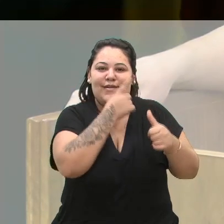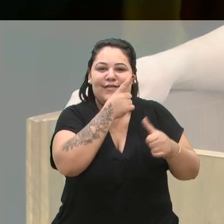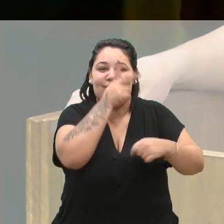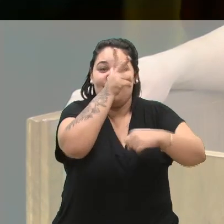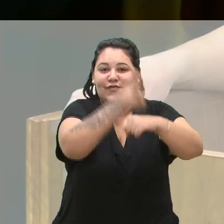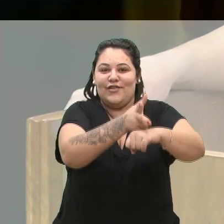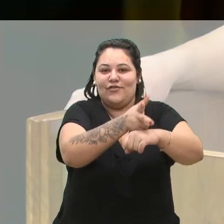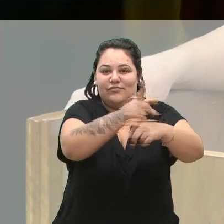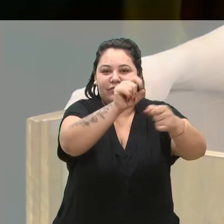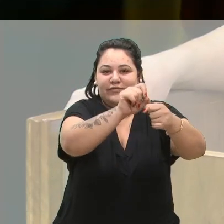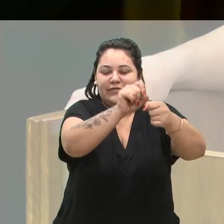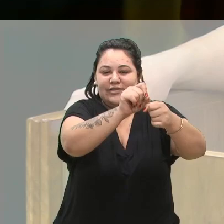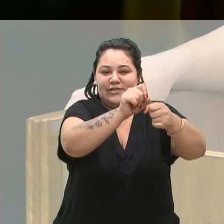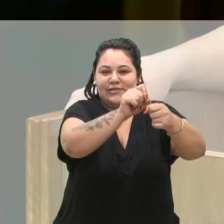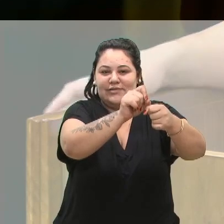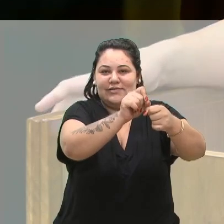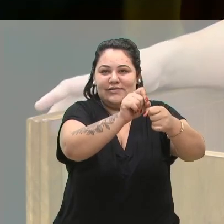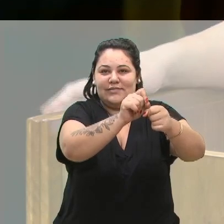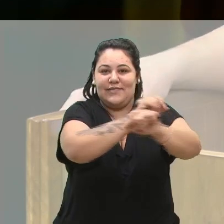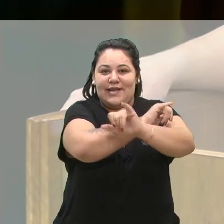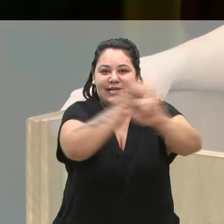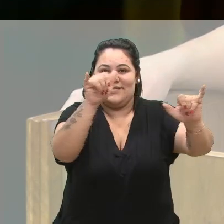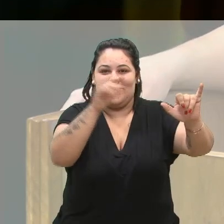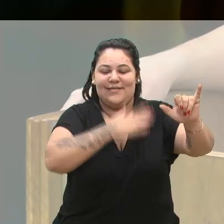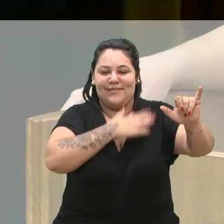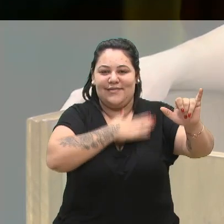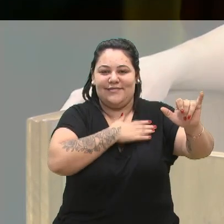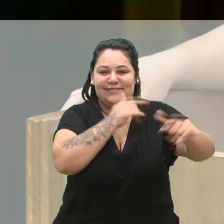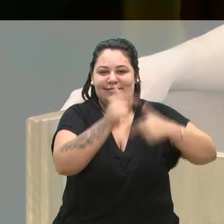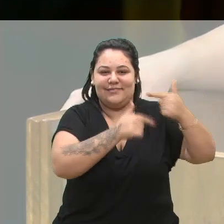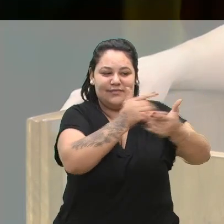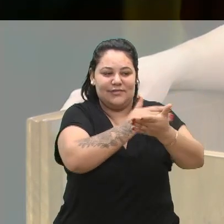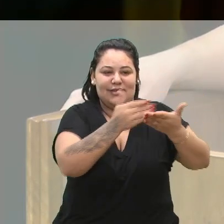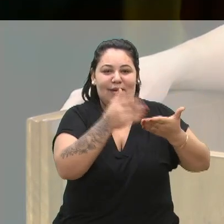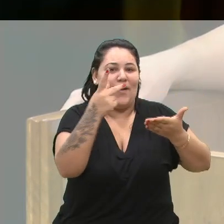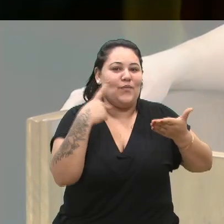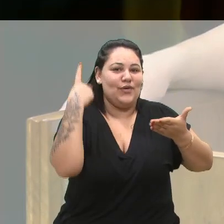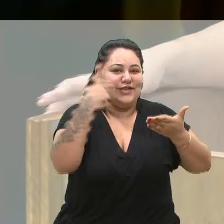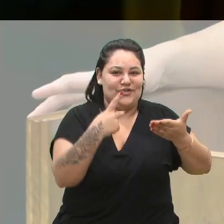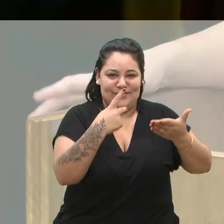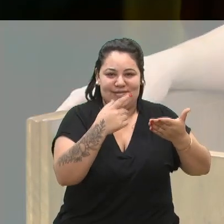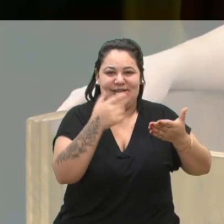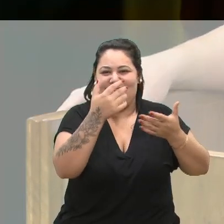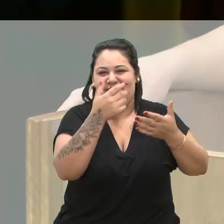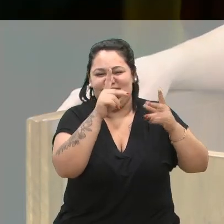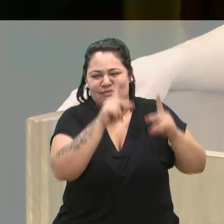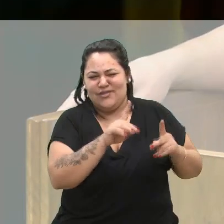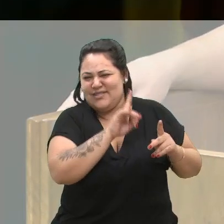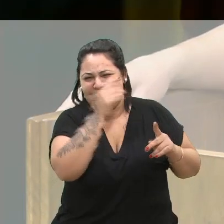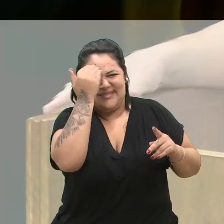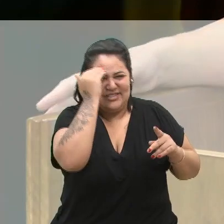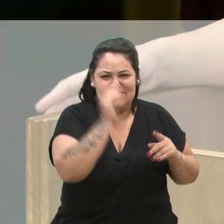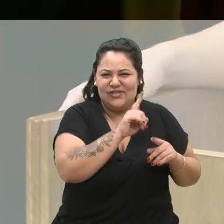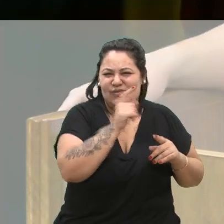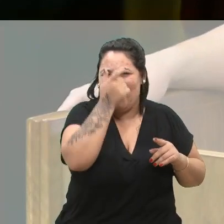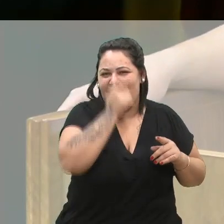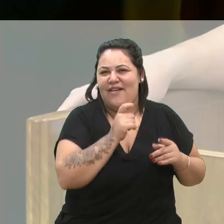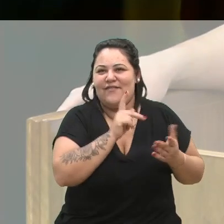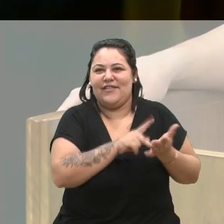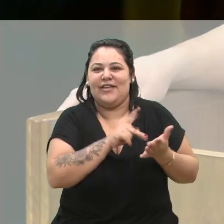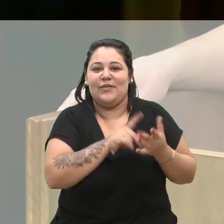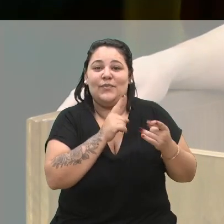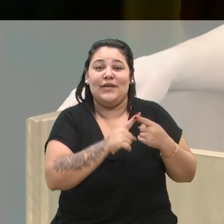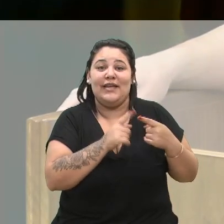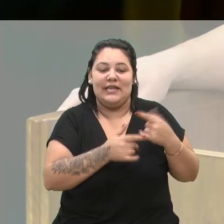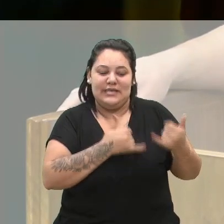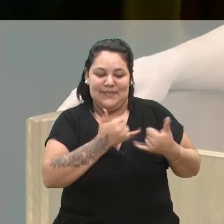lançamento da candidatura, as pessoas não entendiam, achavam que não era verdade, porque muito se brinca em